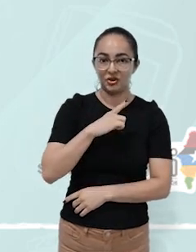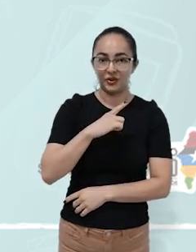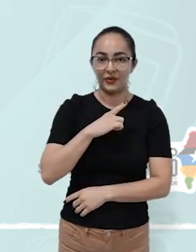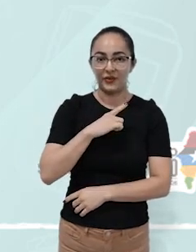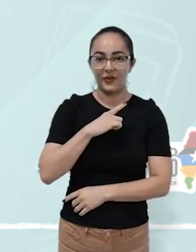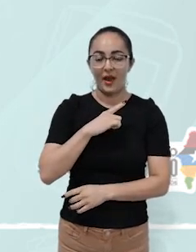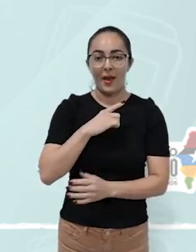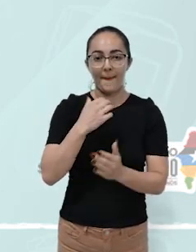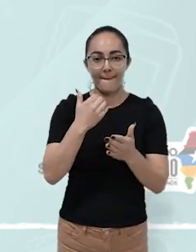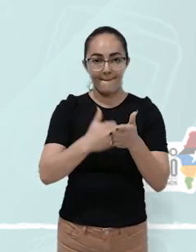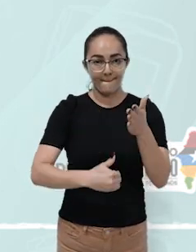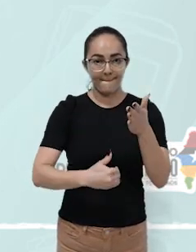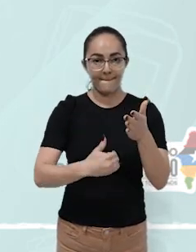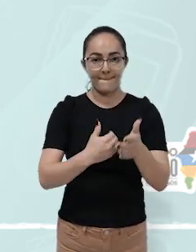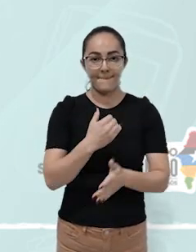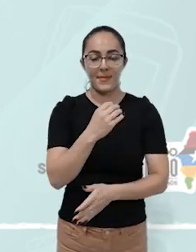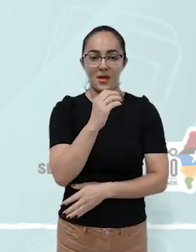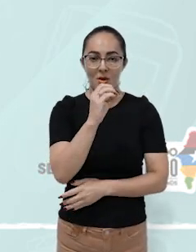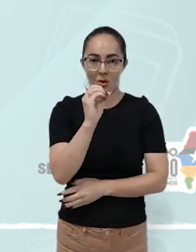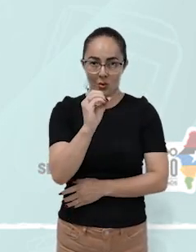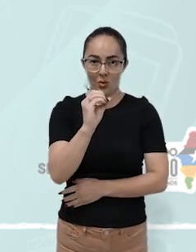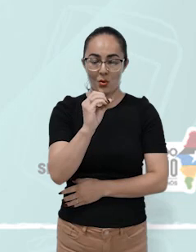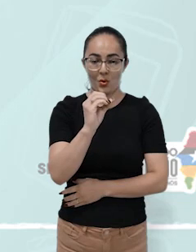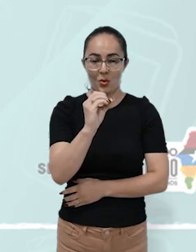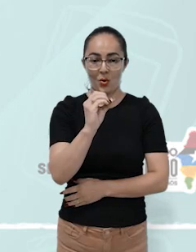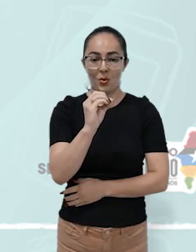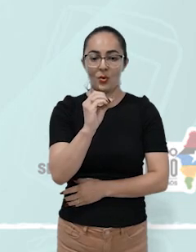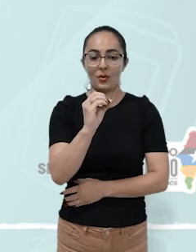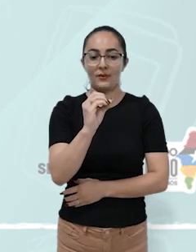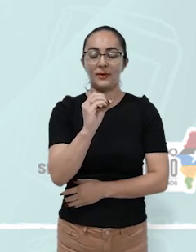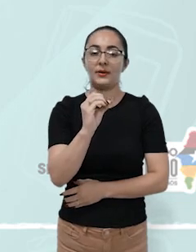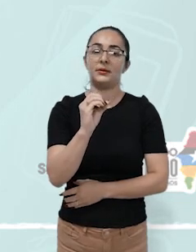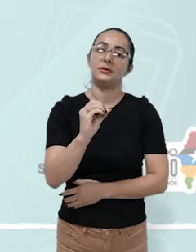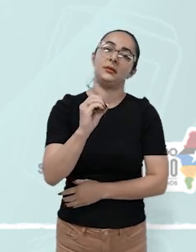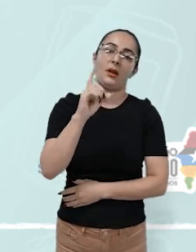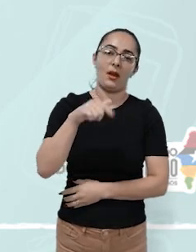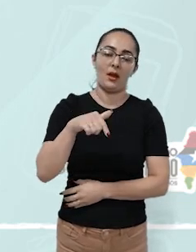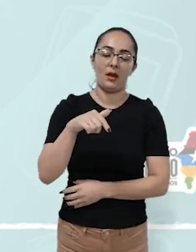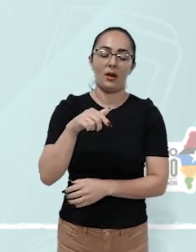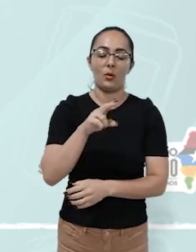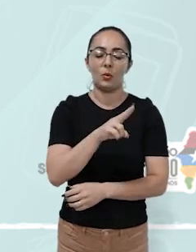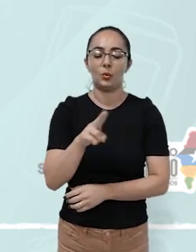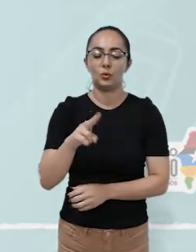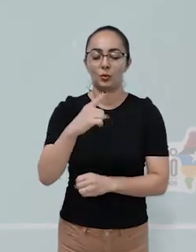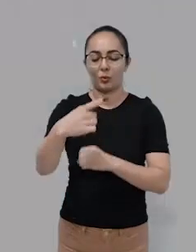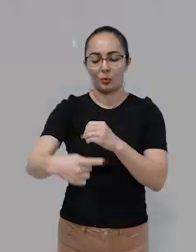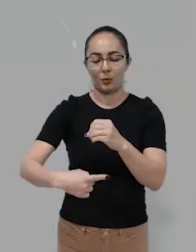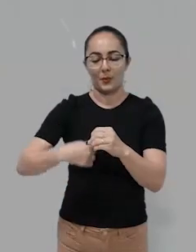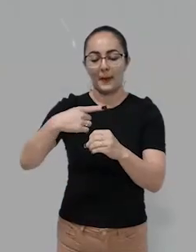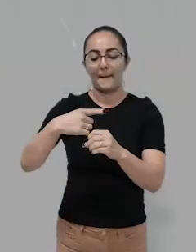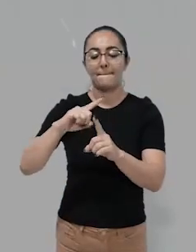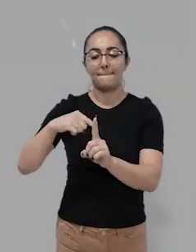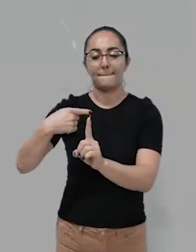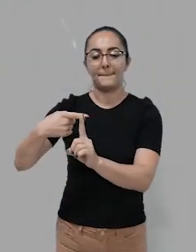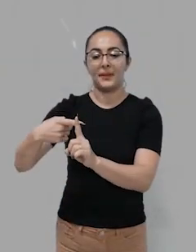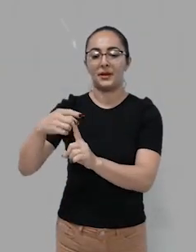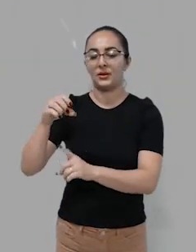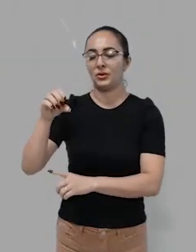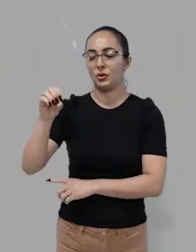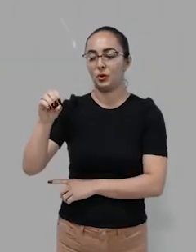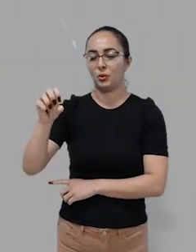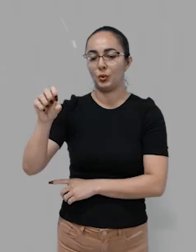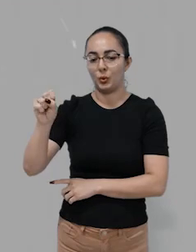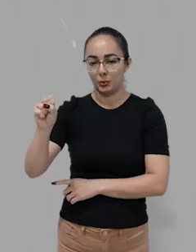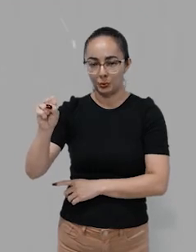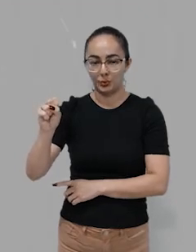um oxigênio a menos, então ele vai ser o nome do elemento com a terminação ouso. E se tiver